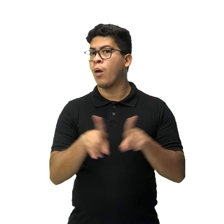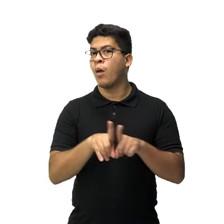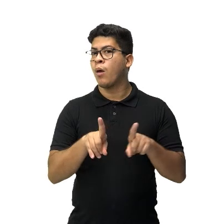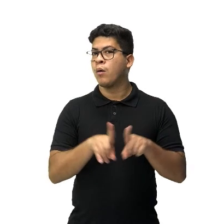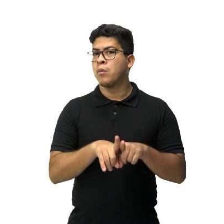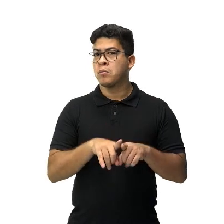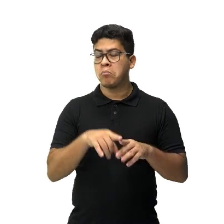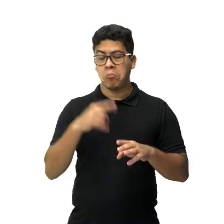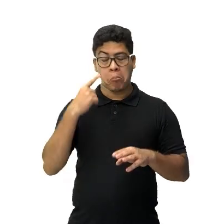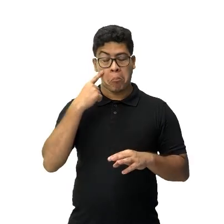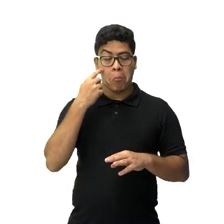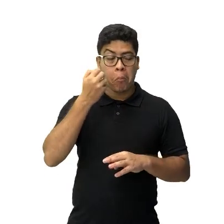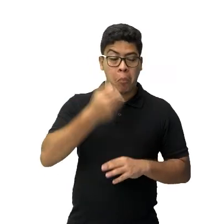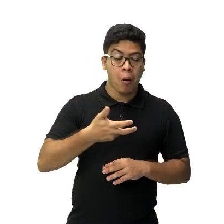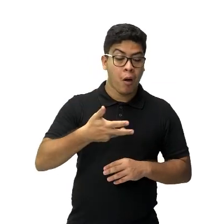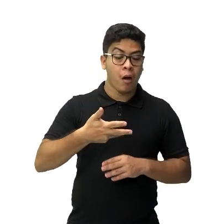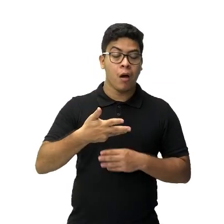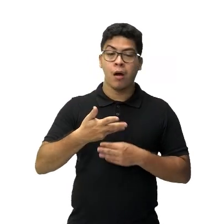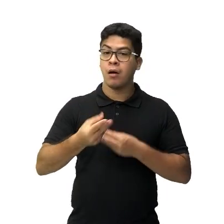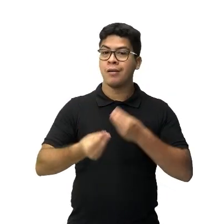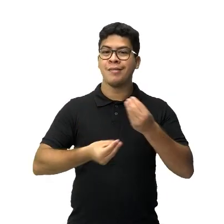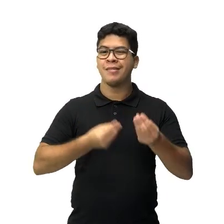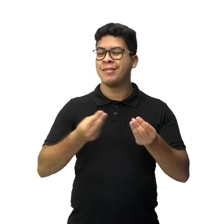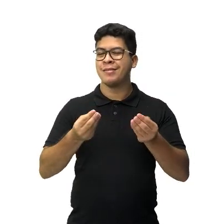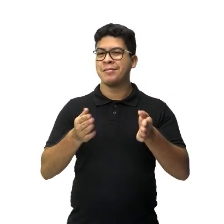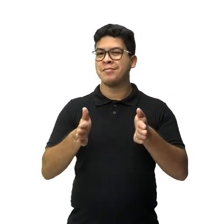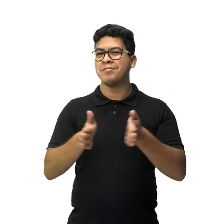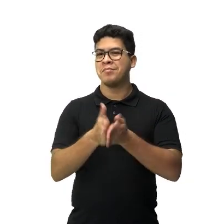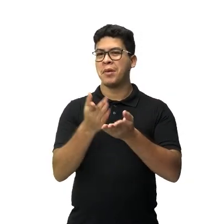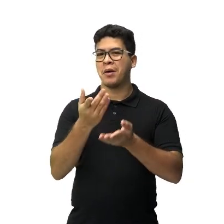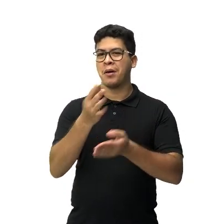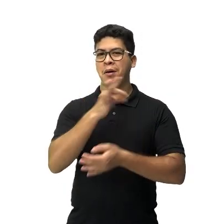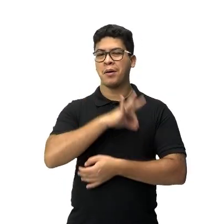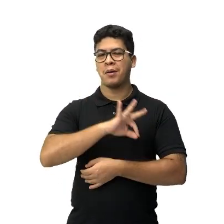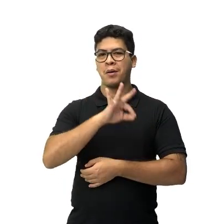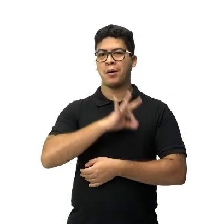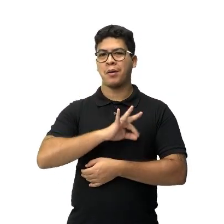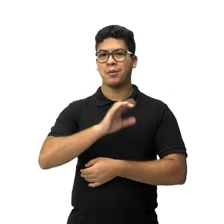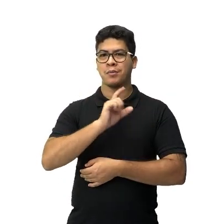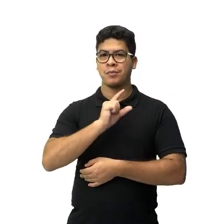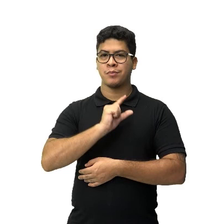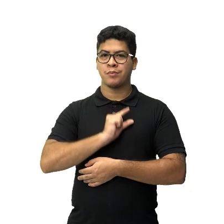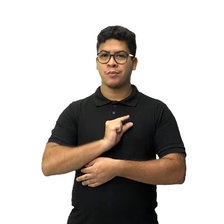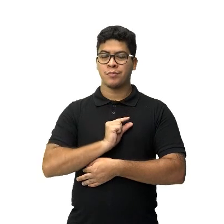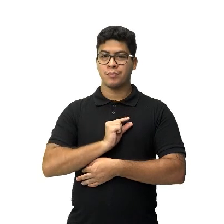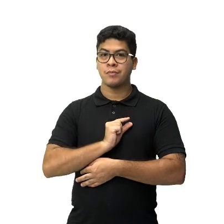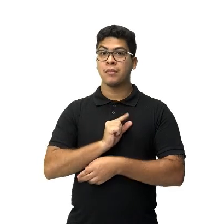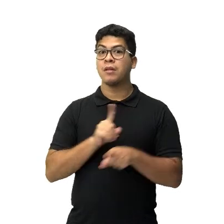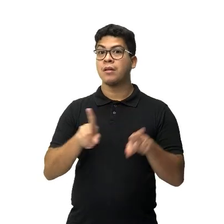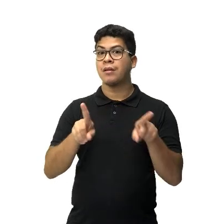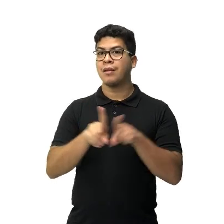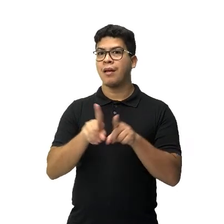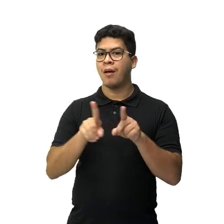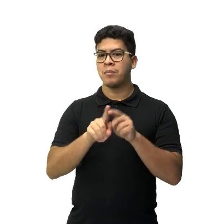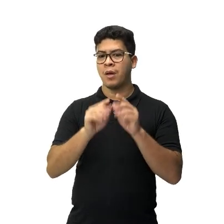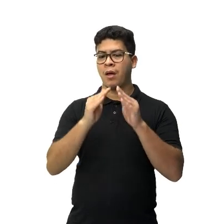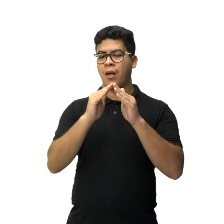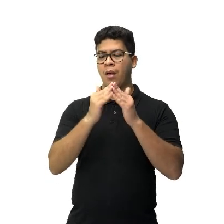que lhes impõe, né, uma baixa remuneração e moradia nas periferias,